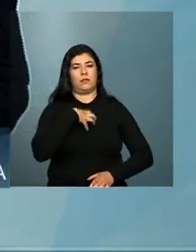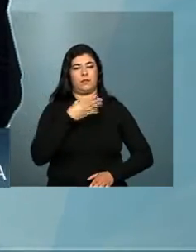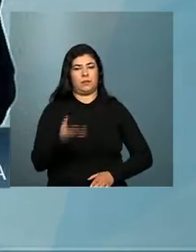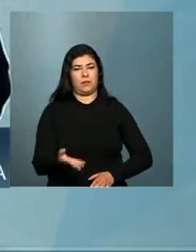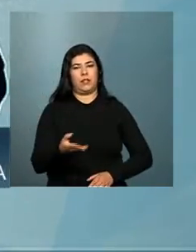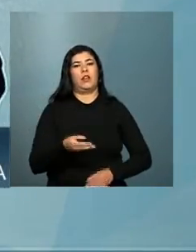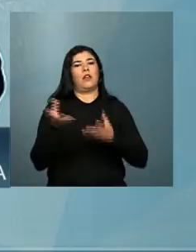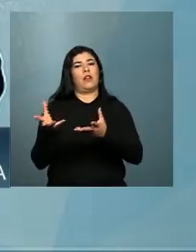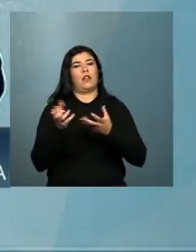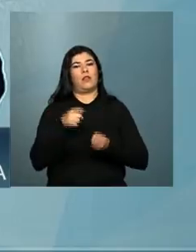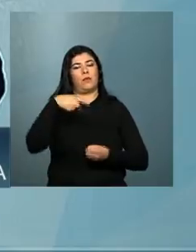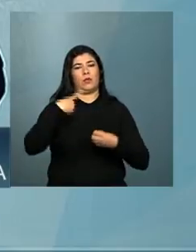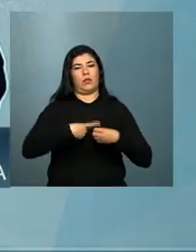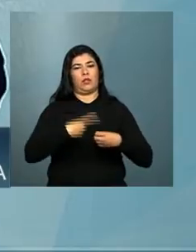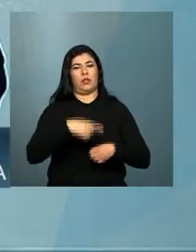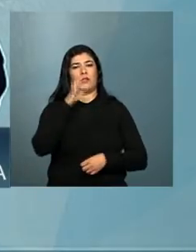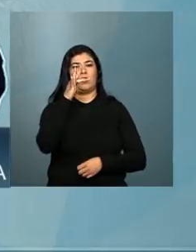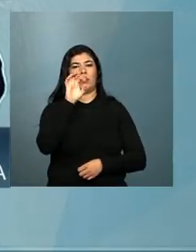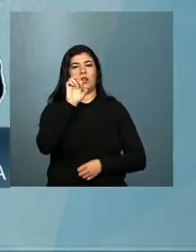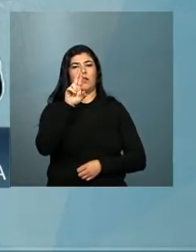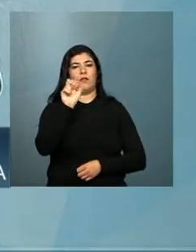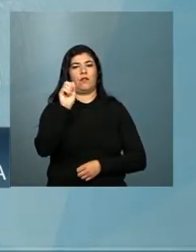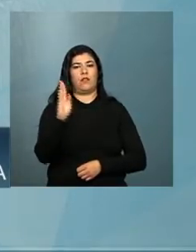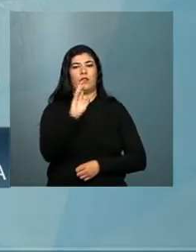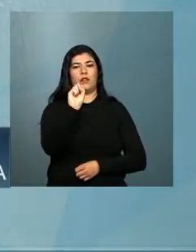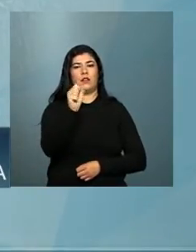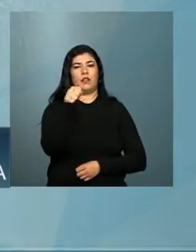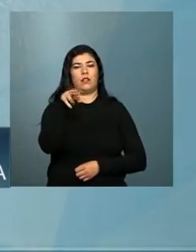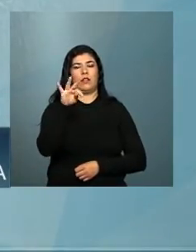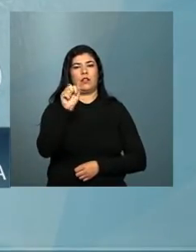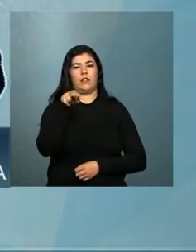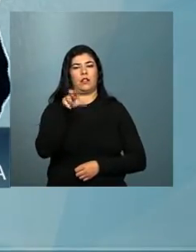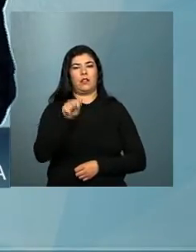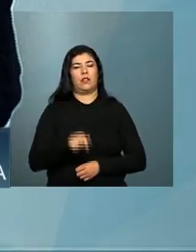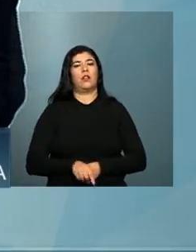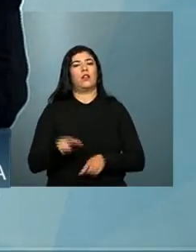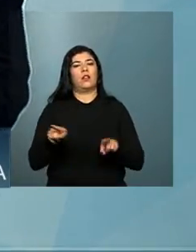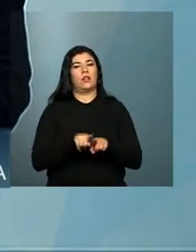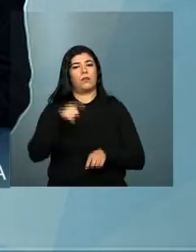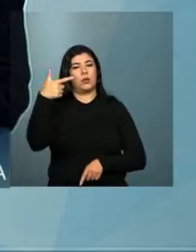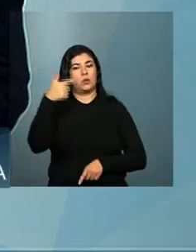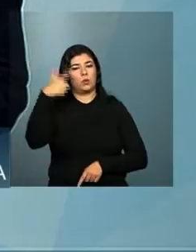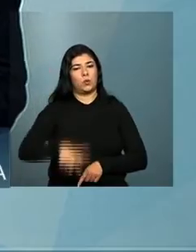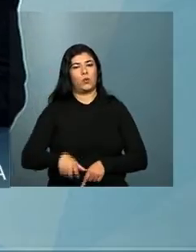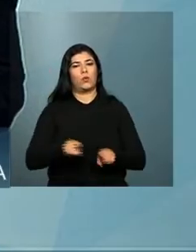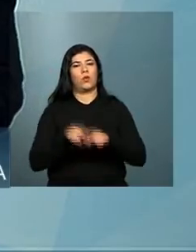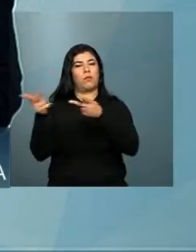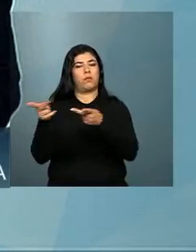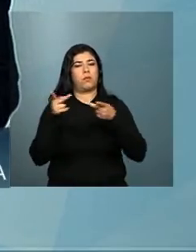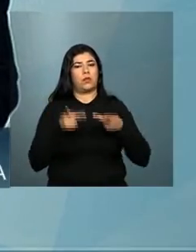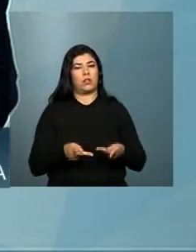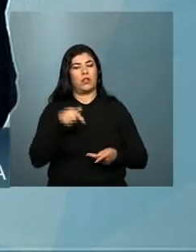de Santana e, pela segunda vez, a senhora comparece para entregar conjuntos